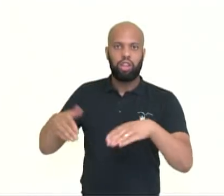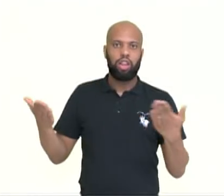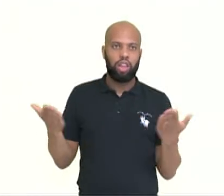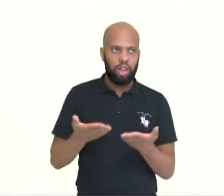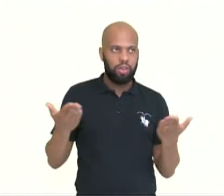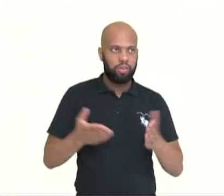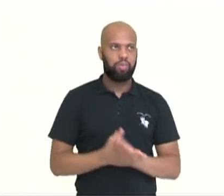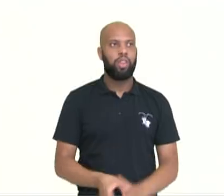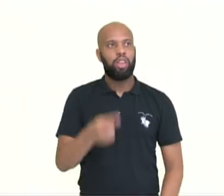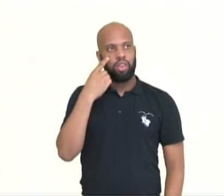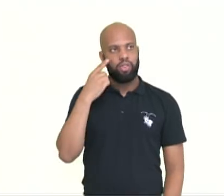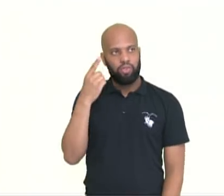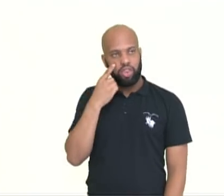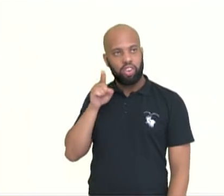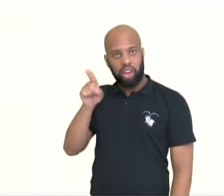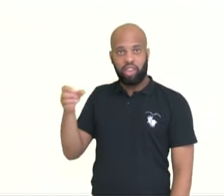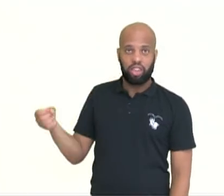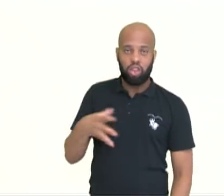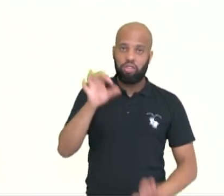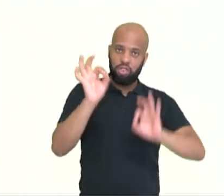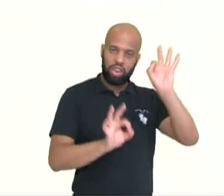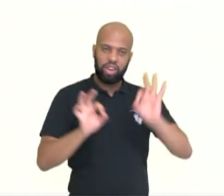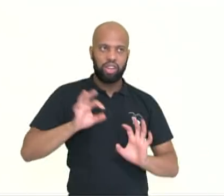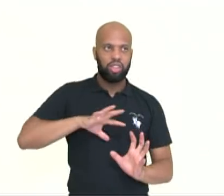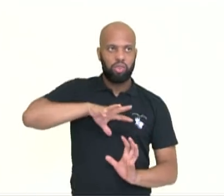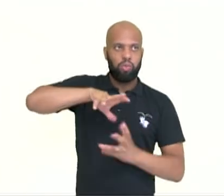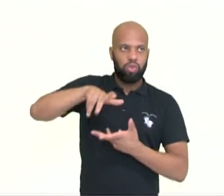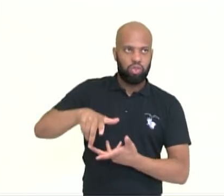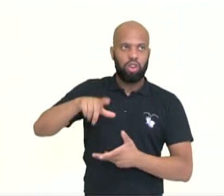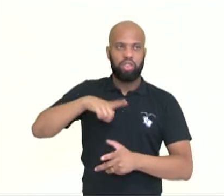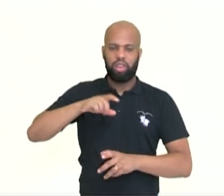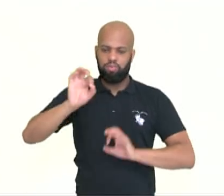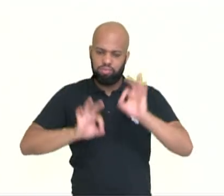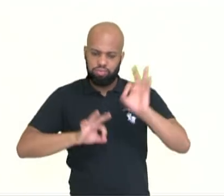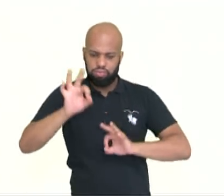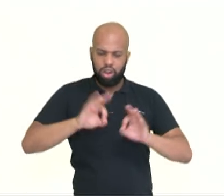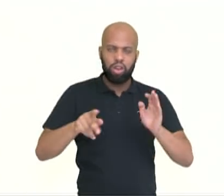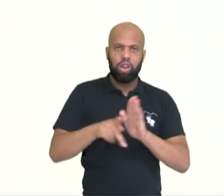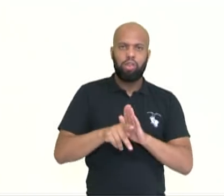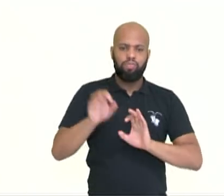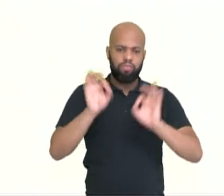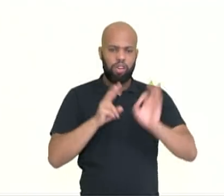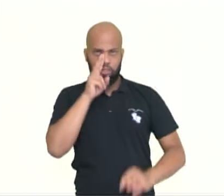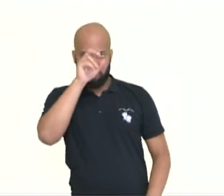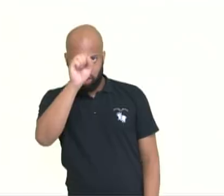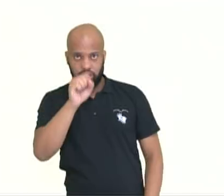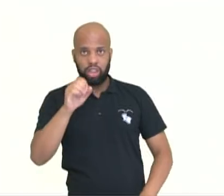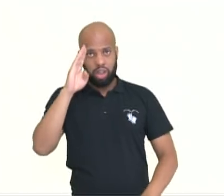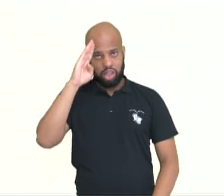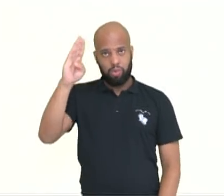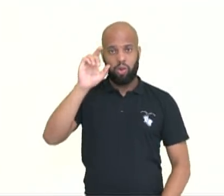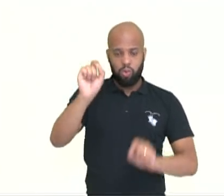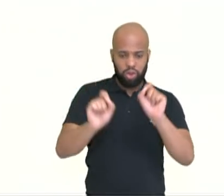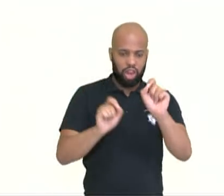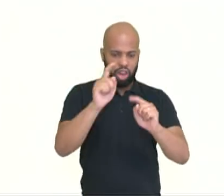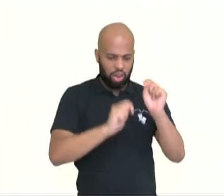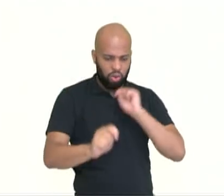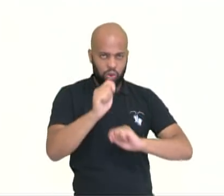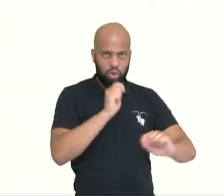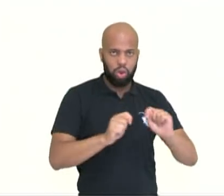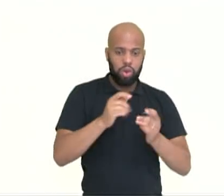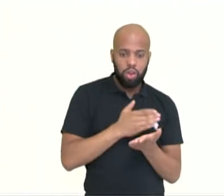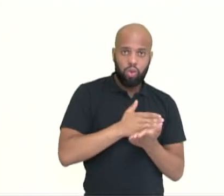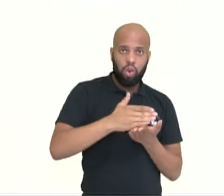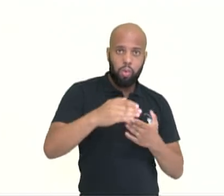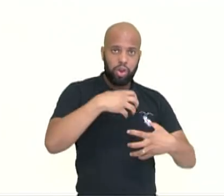do quiz! Essa nova organização de distribuição de forças, principalmente no fator econômico, que